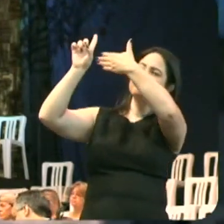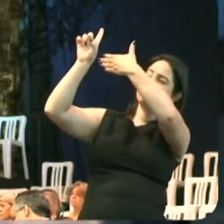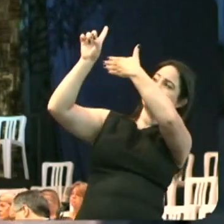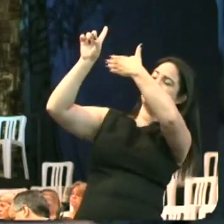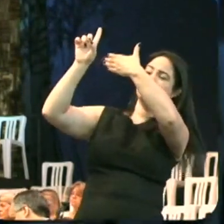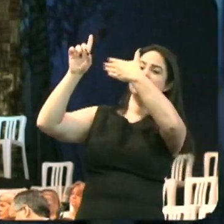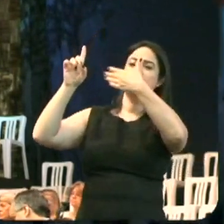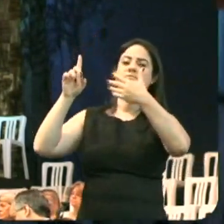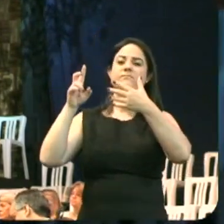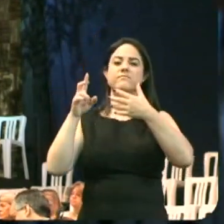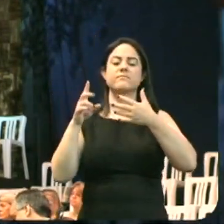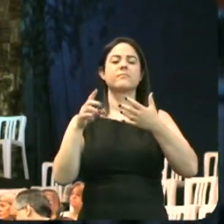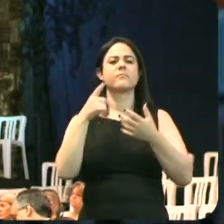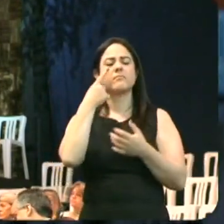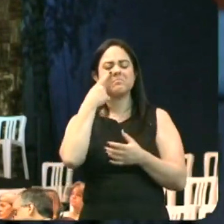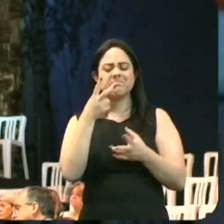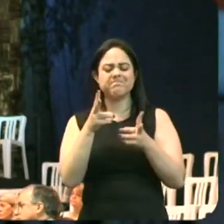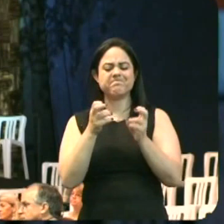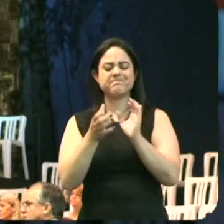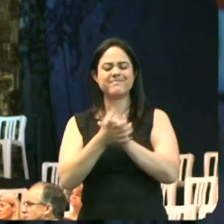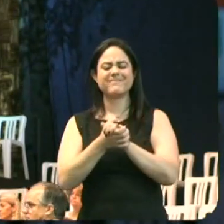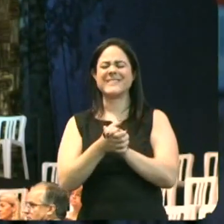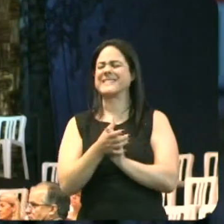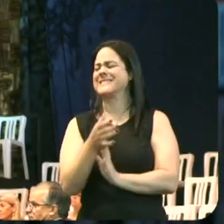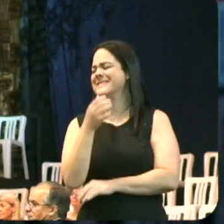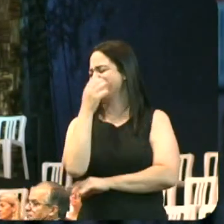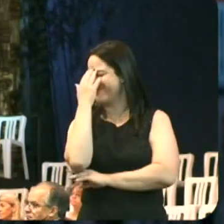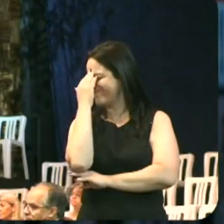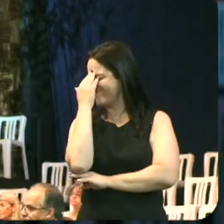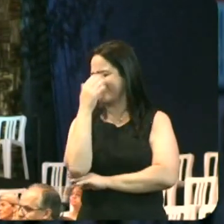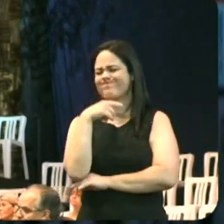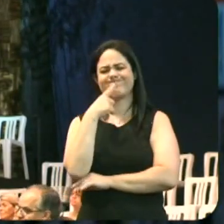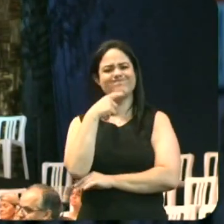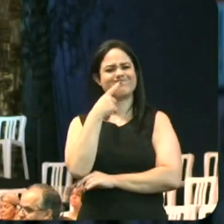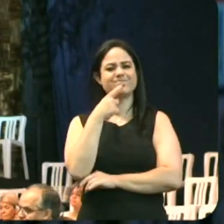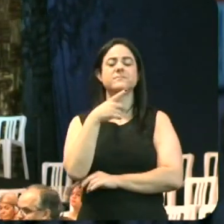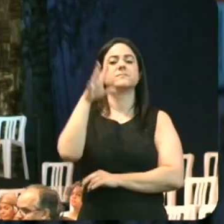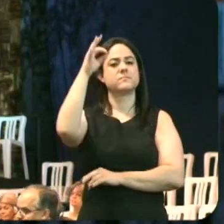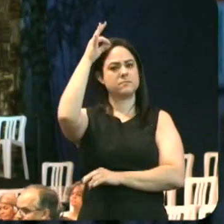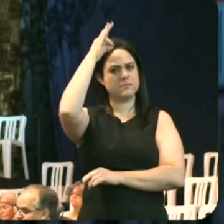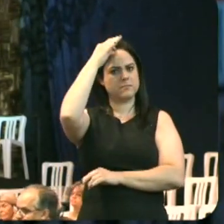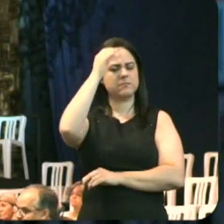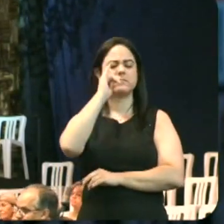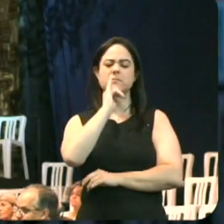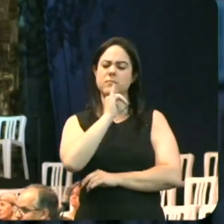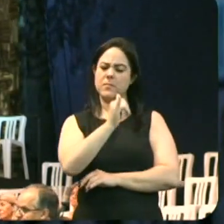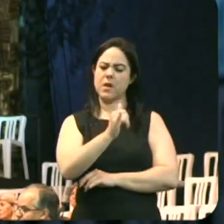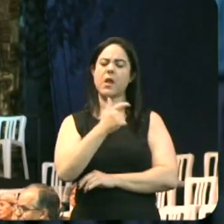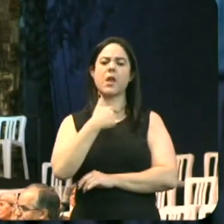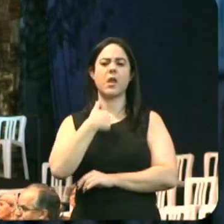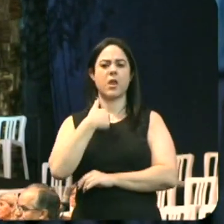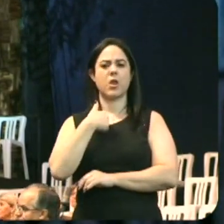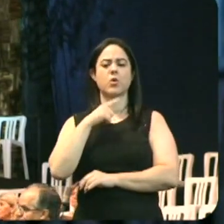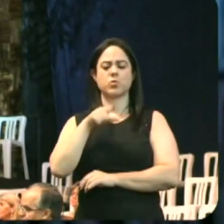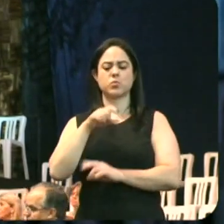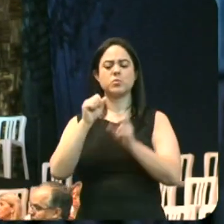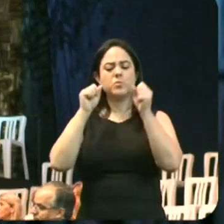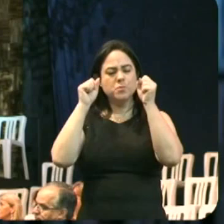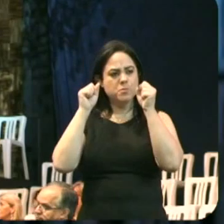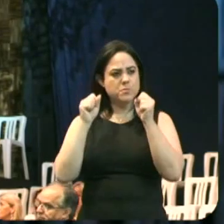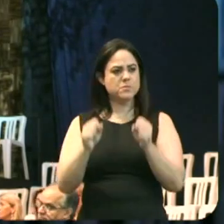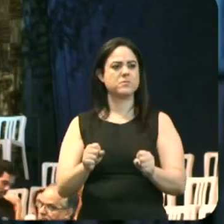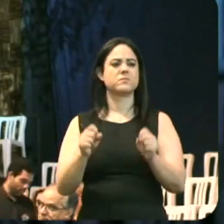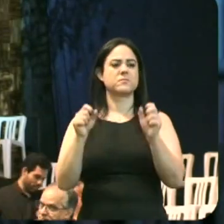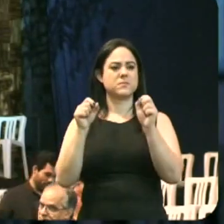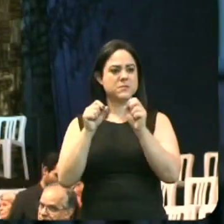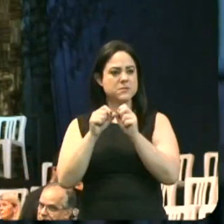Você olha para o teu casamento e diz, não tem mais jeito. E o Espírito Santo de Deus diz assim, eu sou poderoso